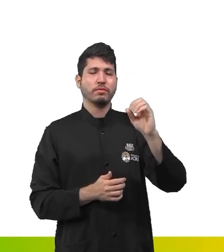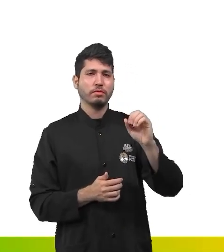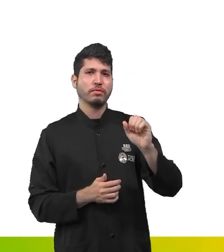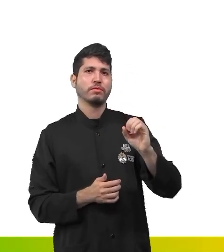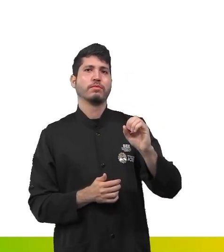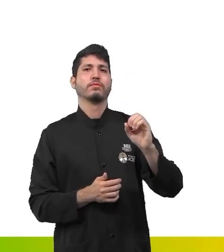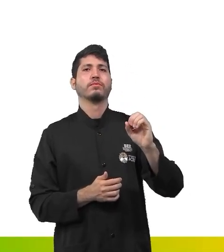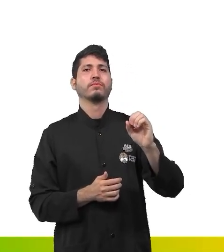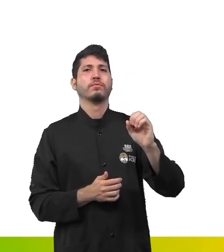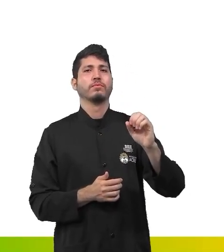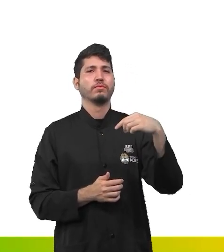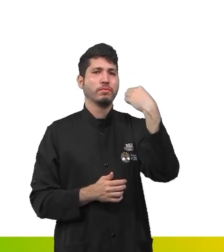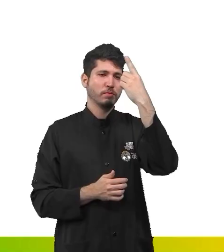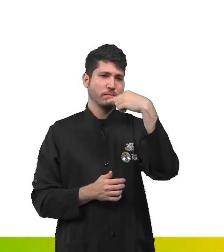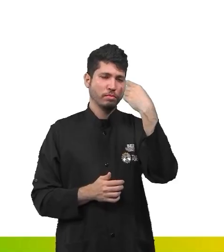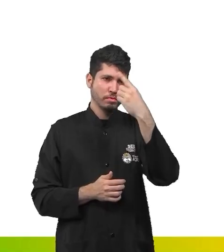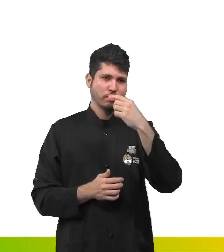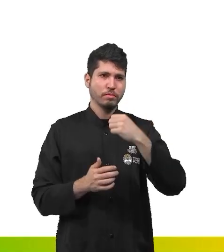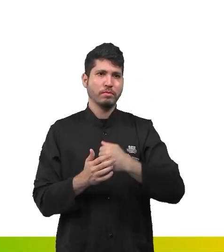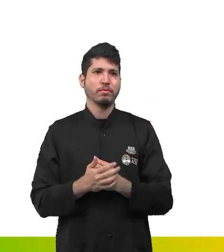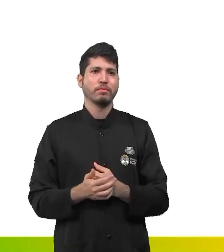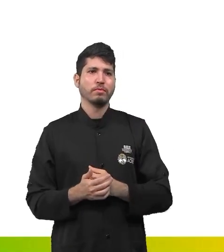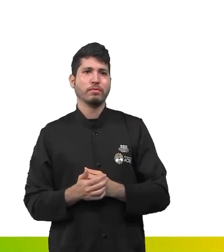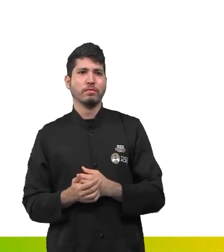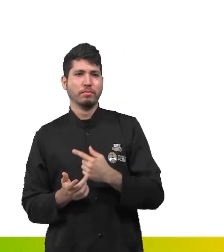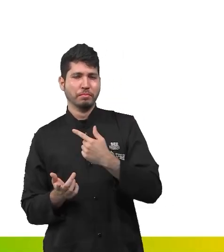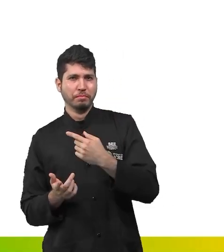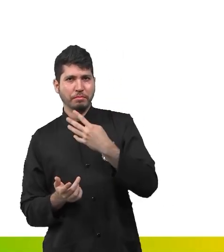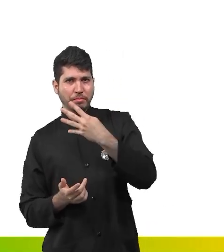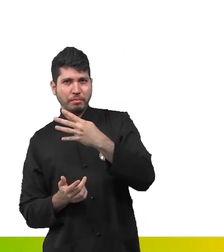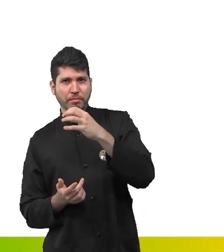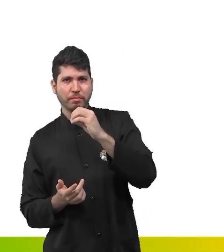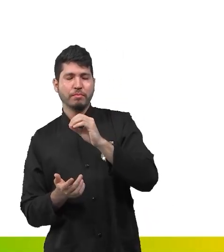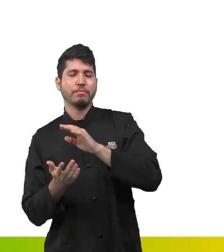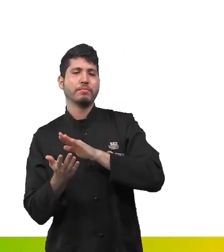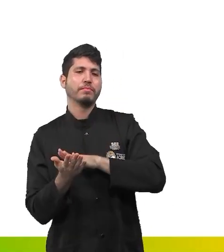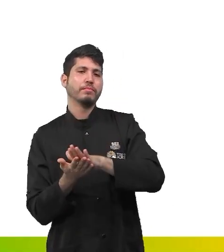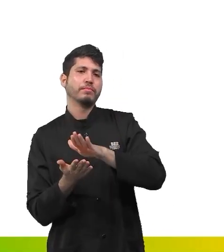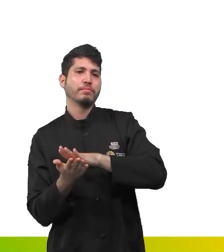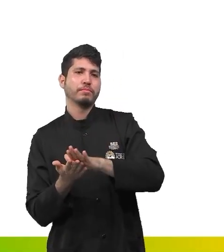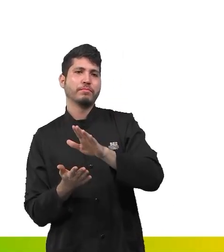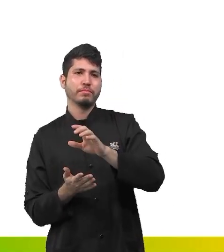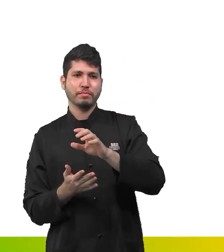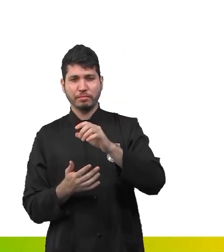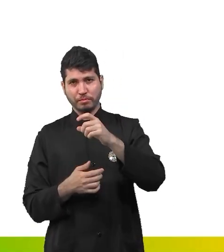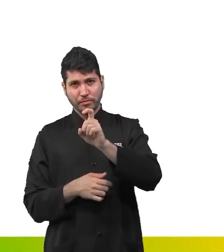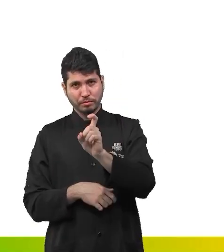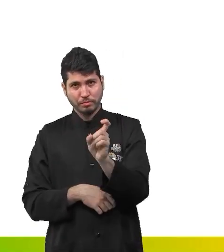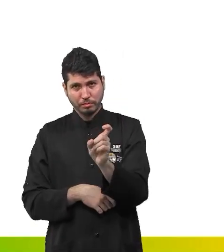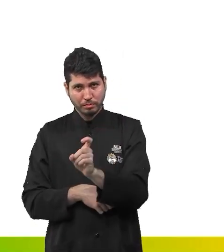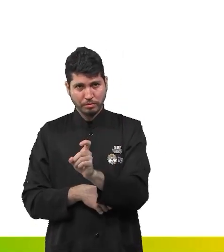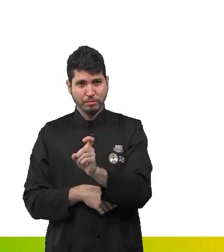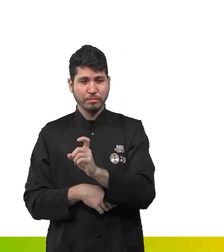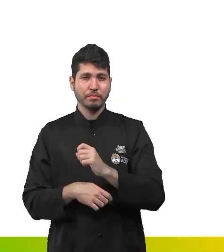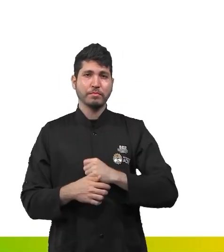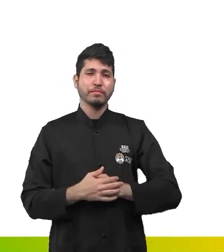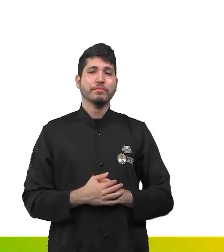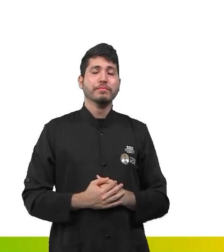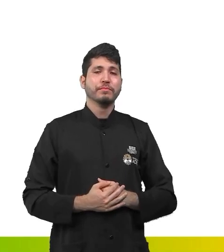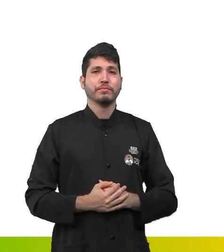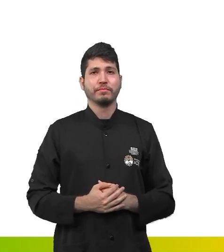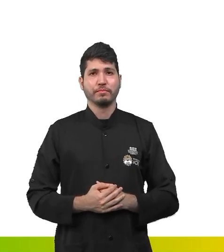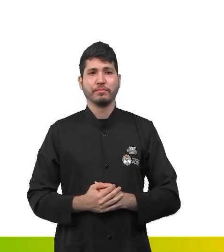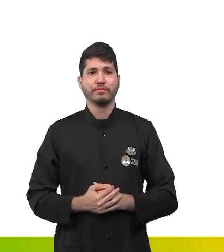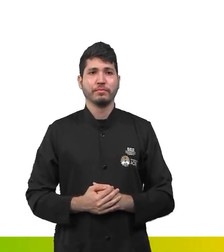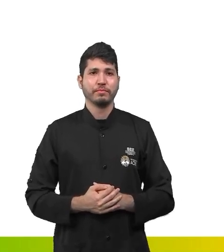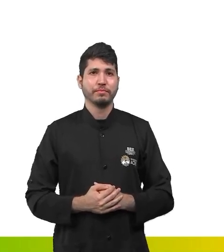razão, nesse caso, de impressão, 40 impressões, X impressões. Certo? Então, nós vamos fazer